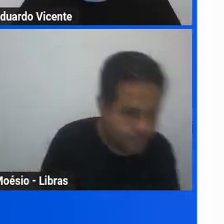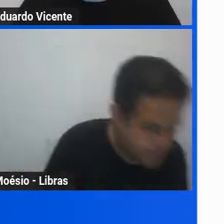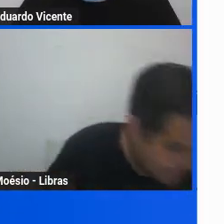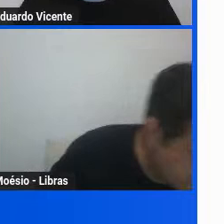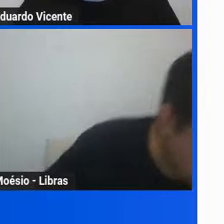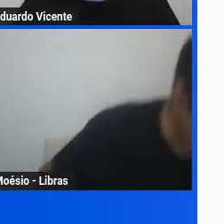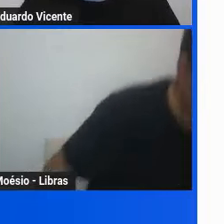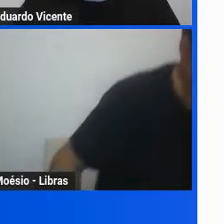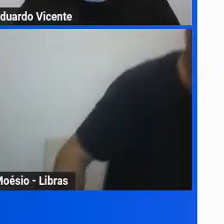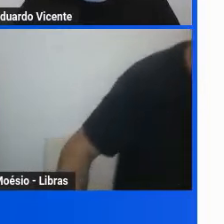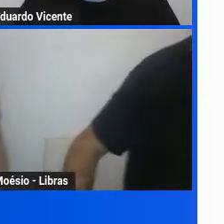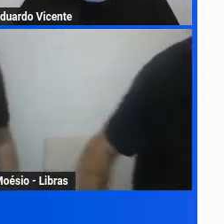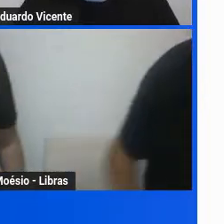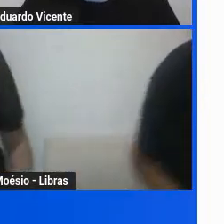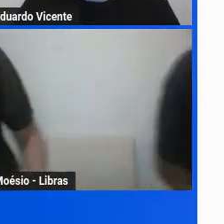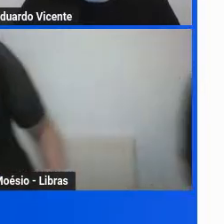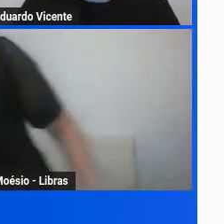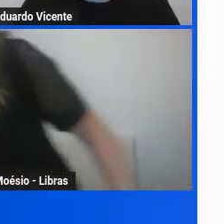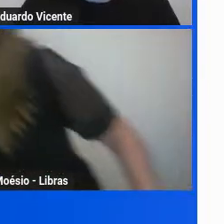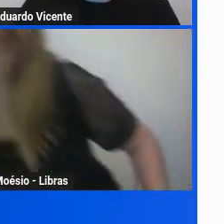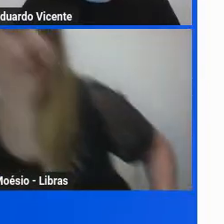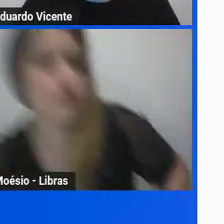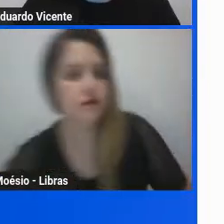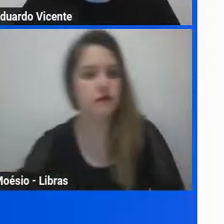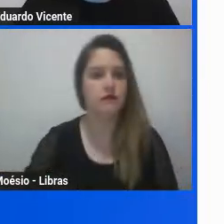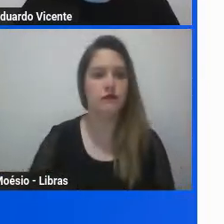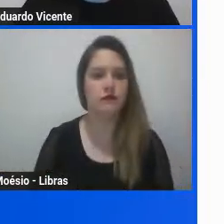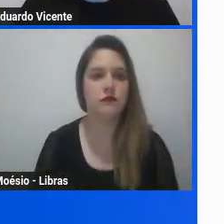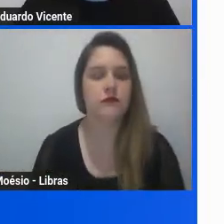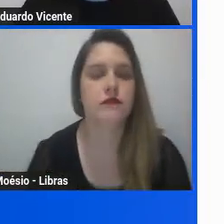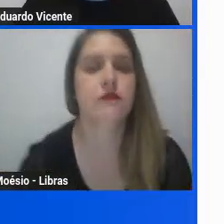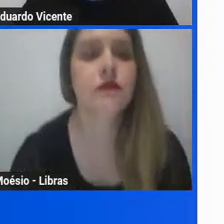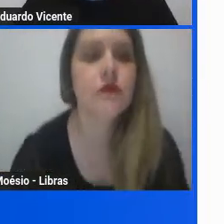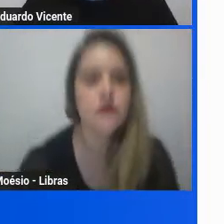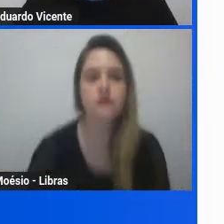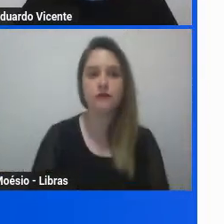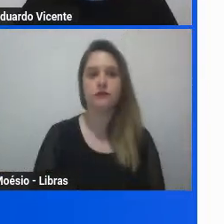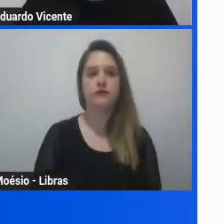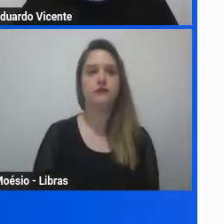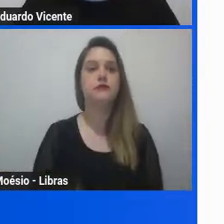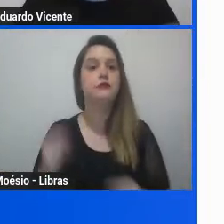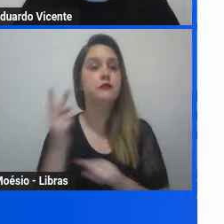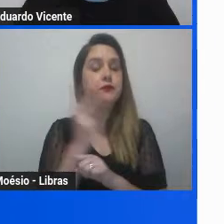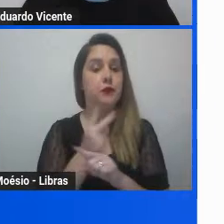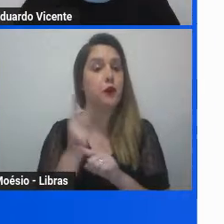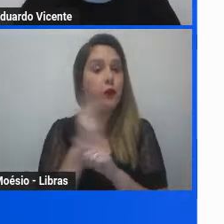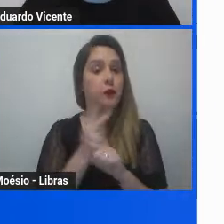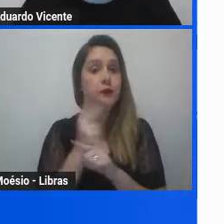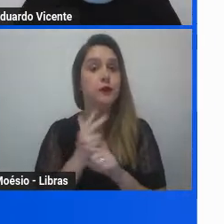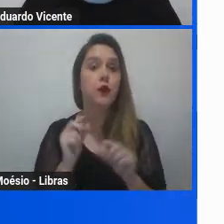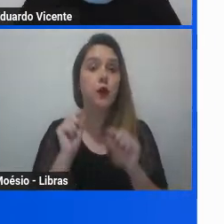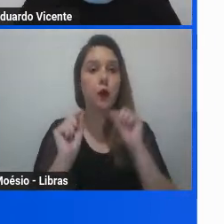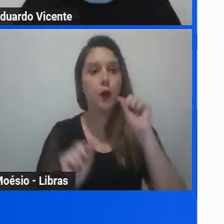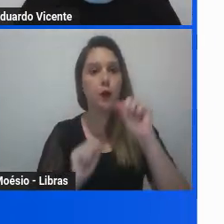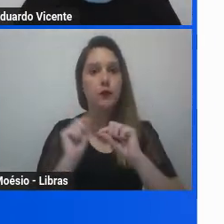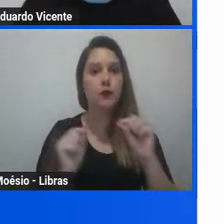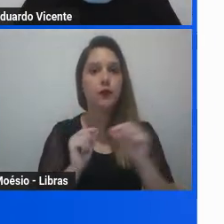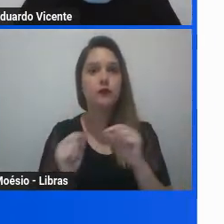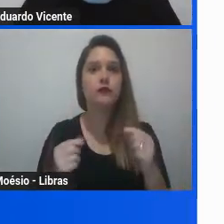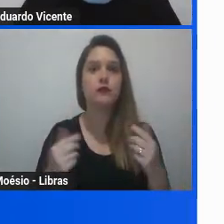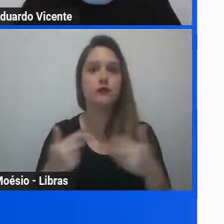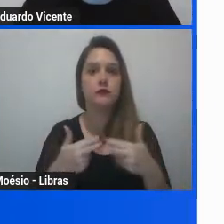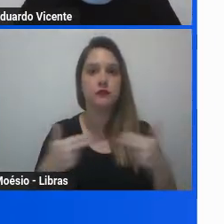Numa situação, a gente precisa manter calma, procurar sempre um ambiente seguro, um local que ele gosta, que